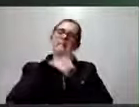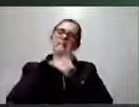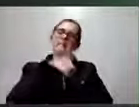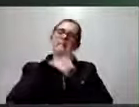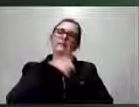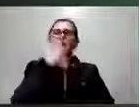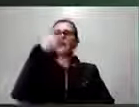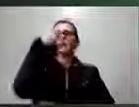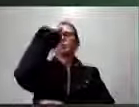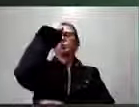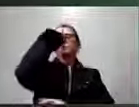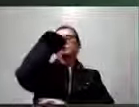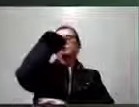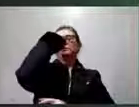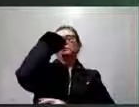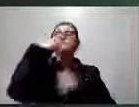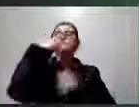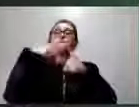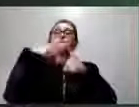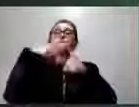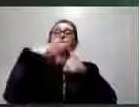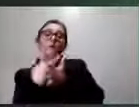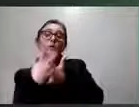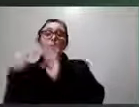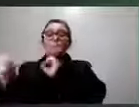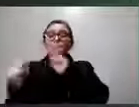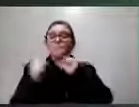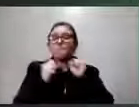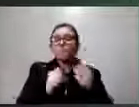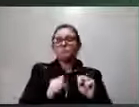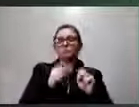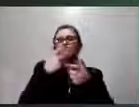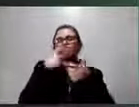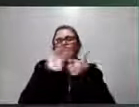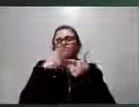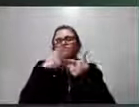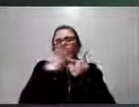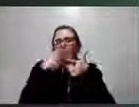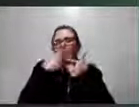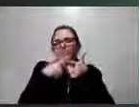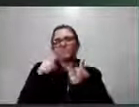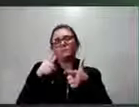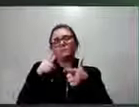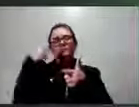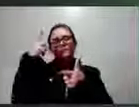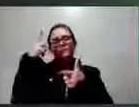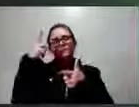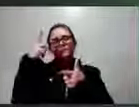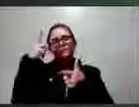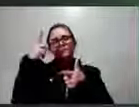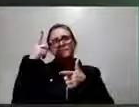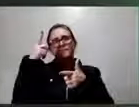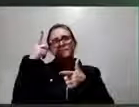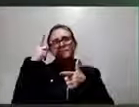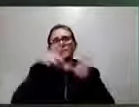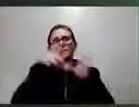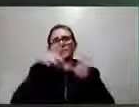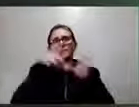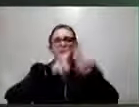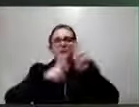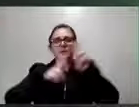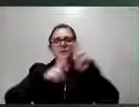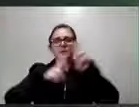intubação. Acontece ou pode acontecer um dano na articulação temporomandibular. Então, isso se relaciona